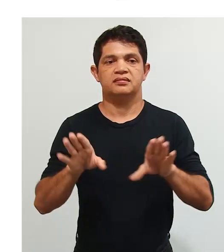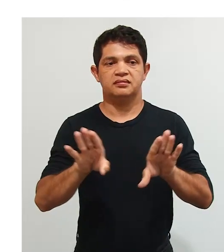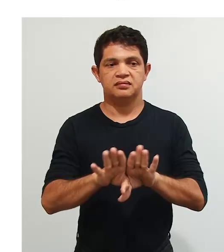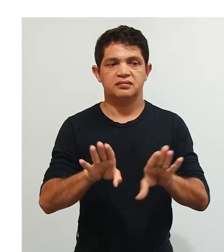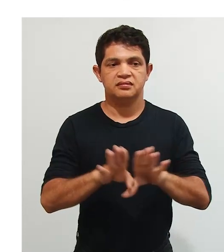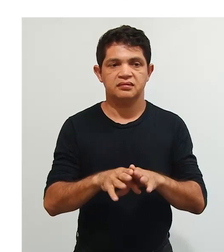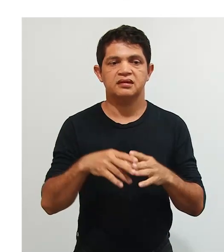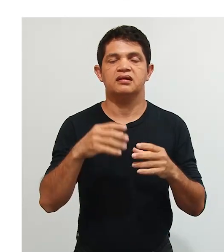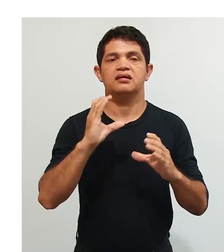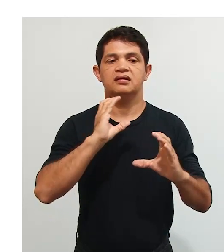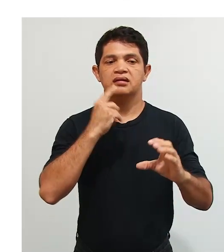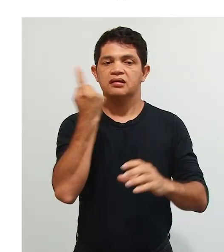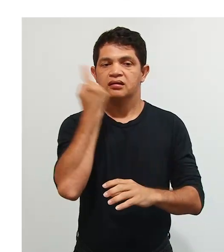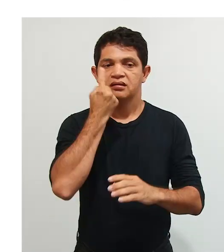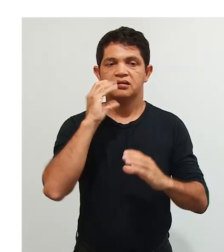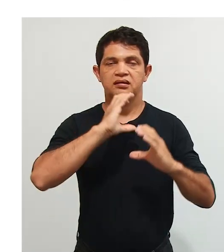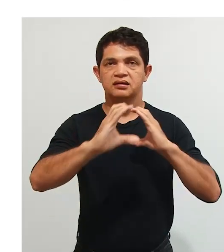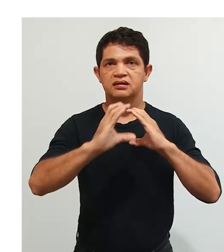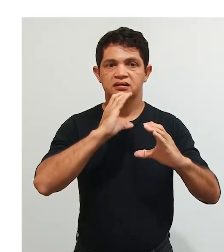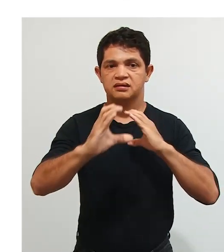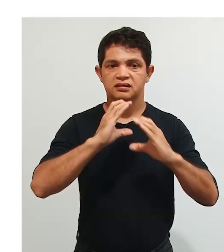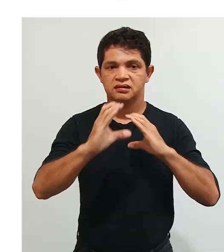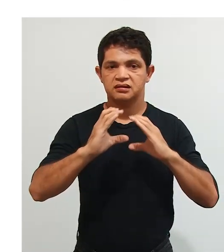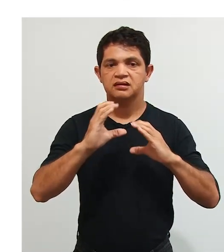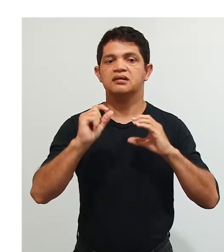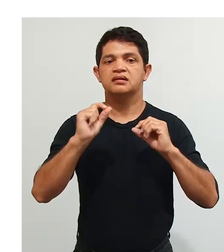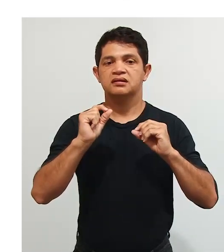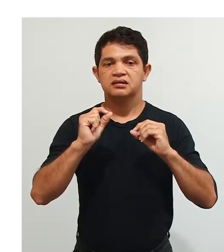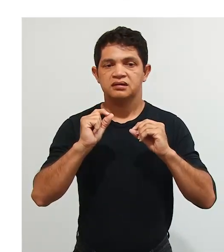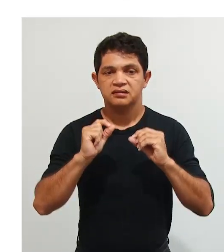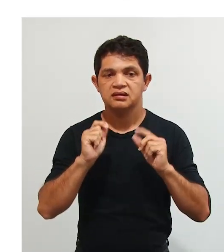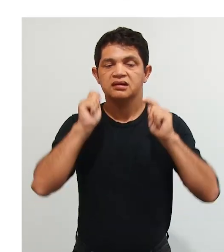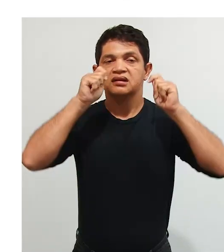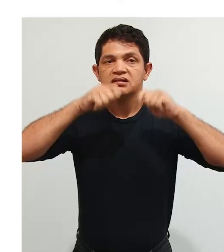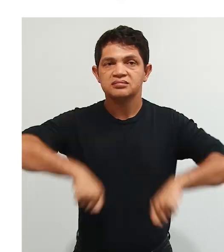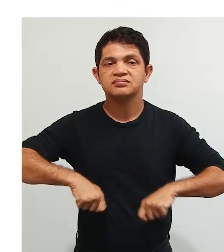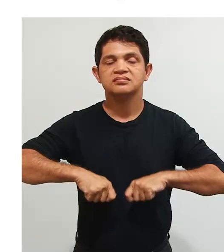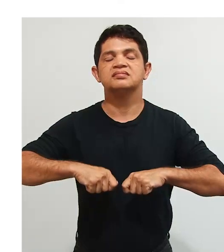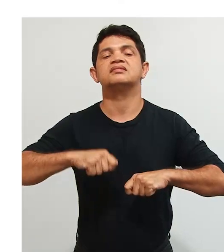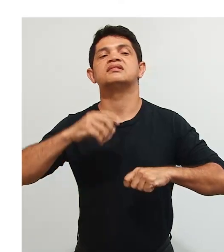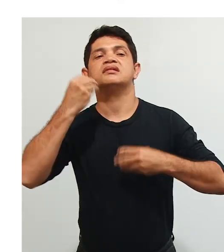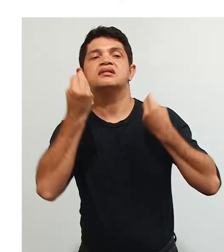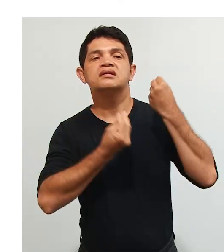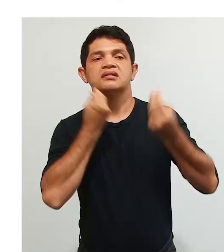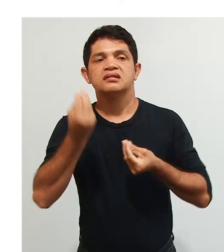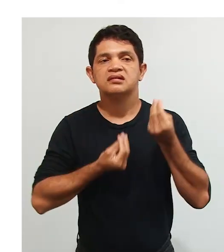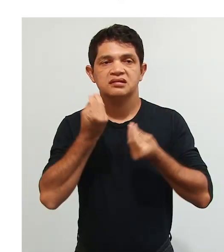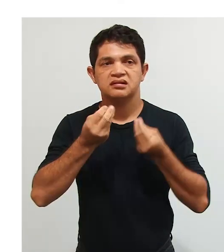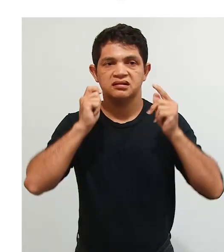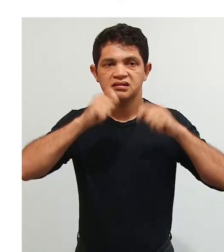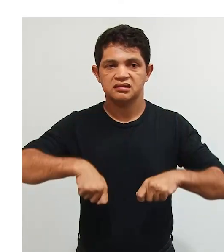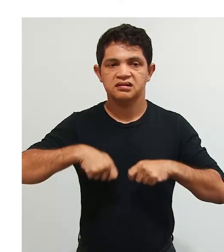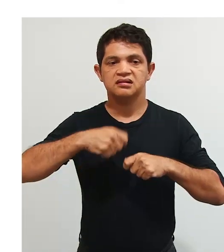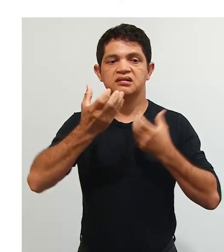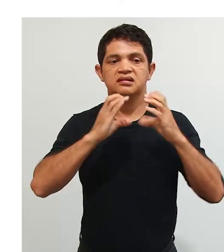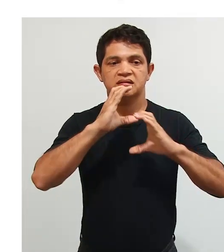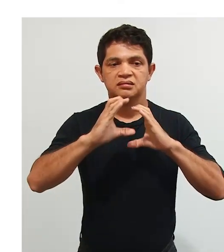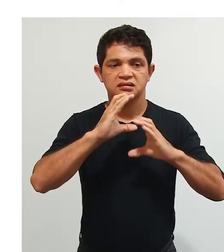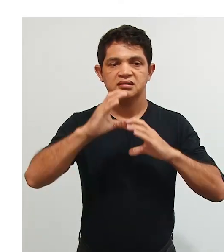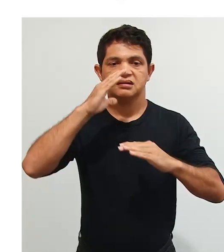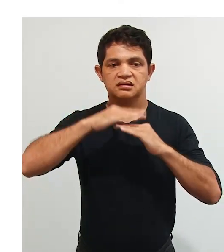Então, gente, o que é comunicação assertiva? Ela vai ser uma habilidade de